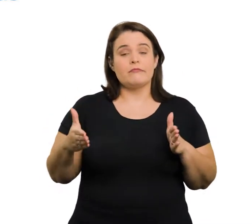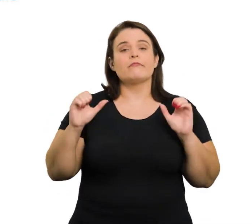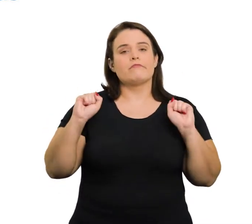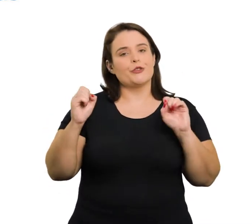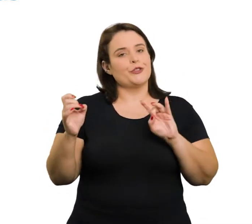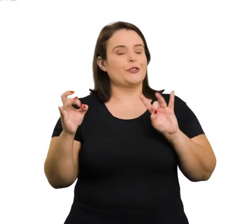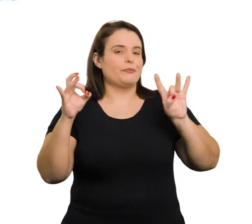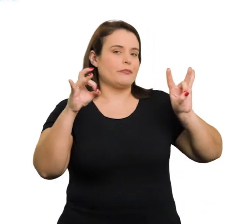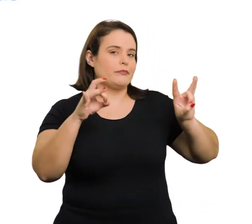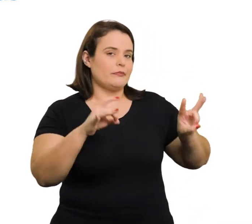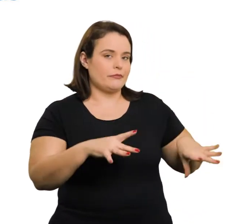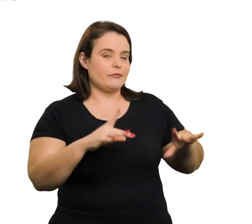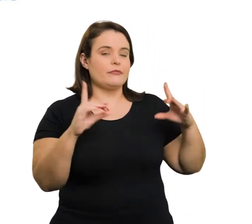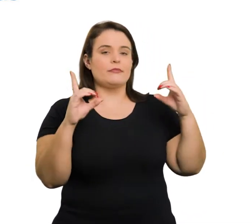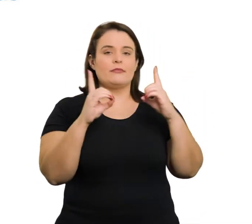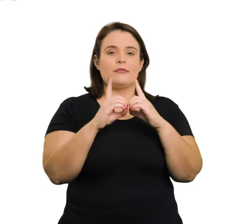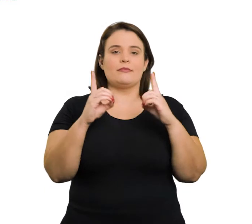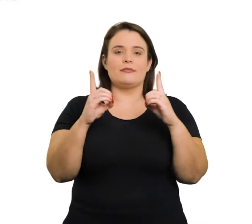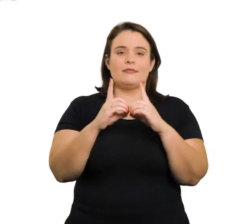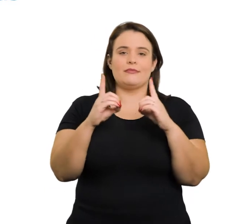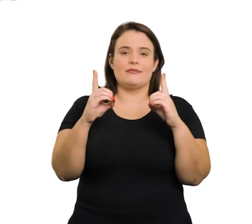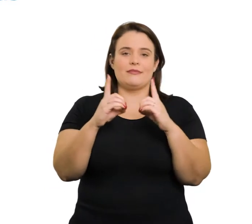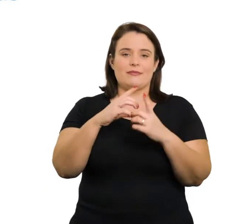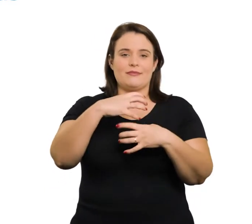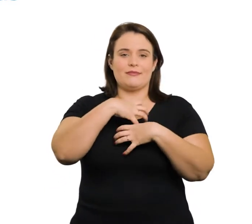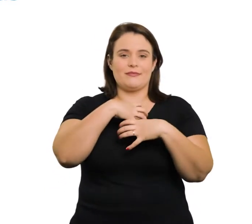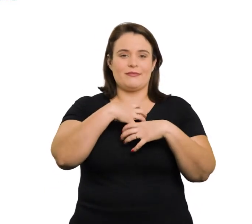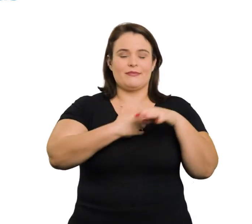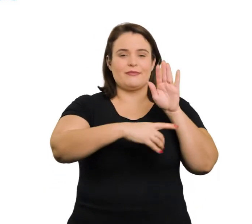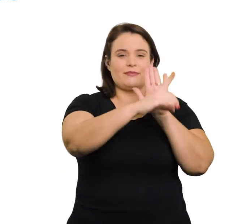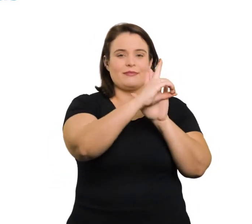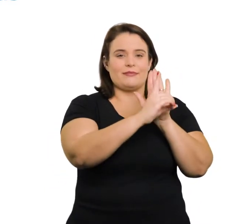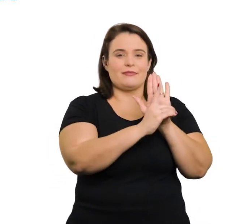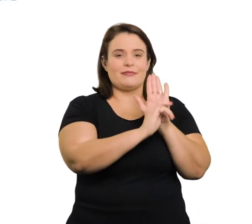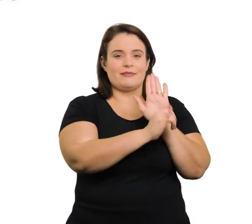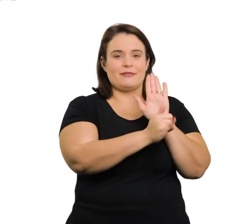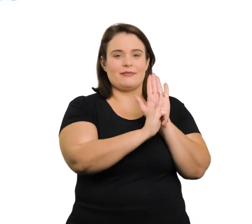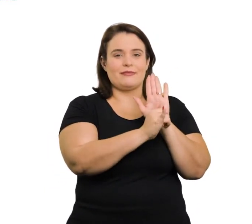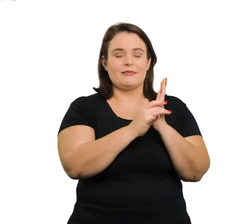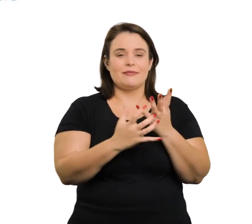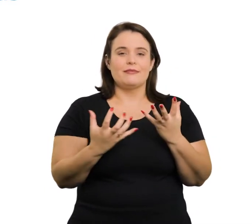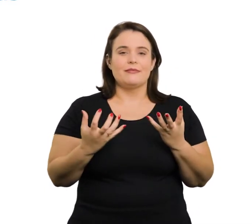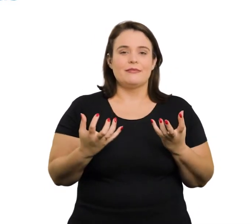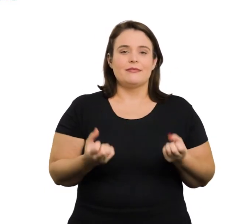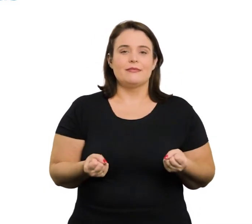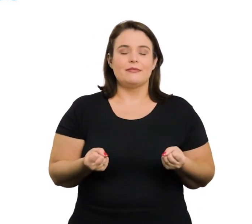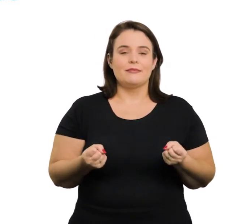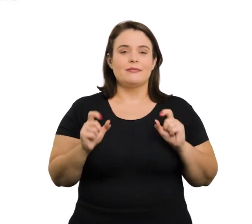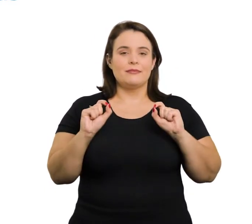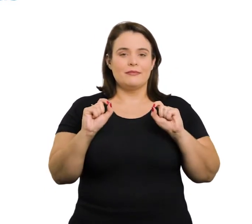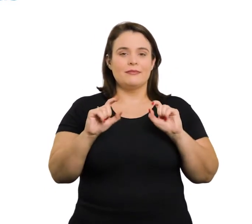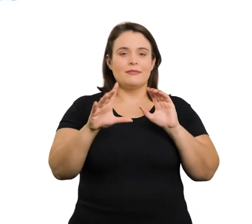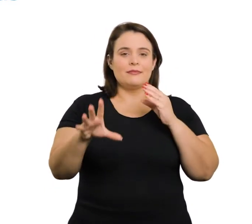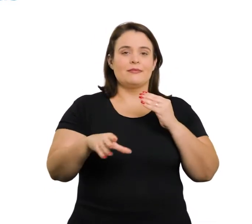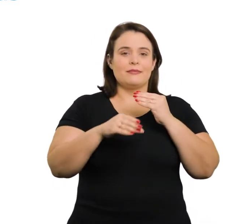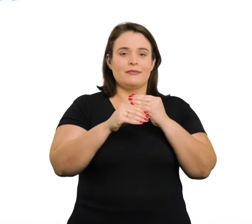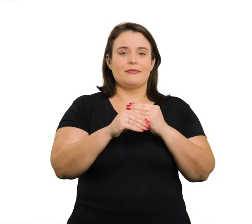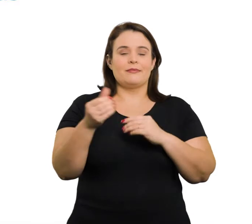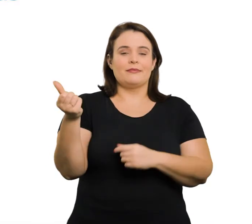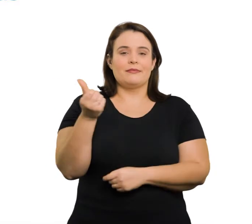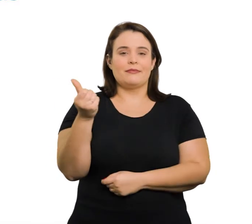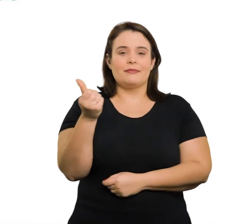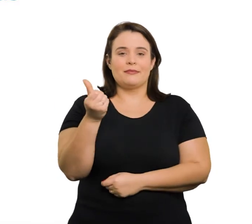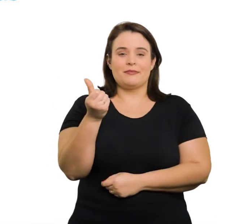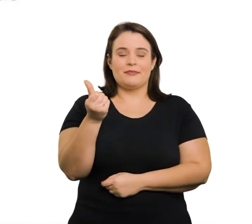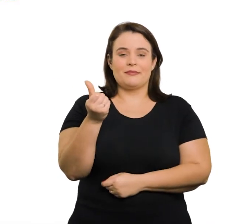ampliação, poderá ser dispensado o atendimento às condições definidas neste decreto, sendo admitidas,